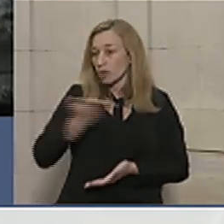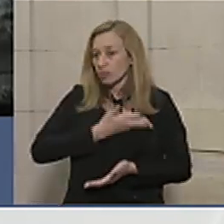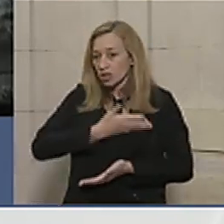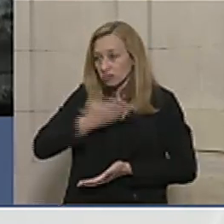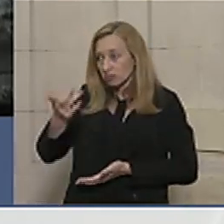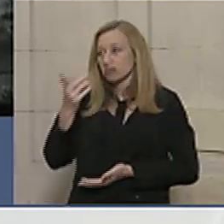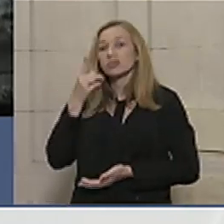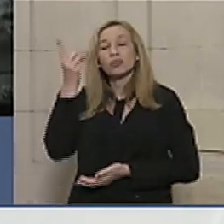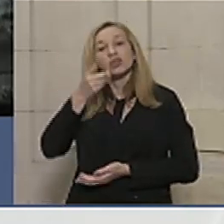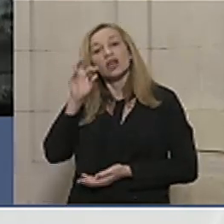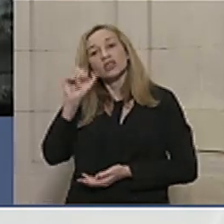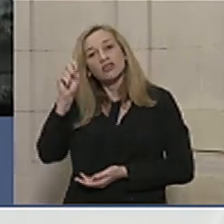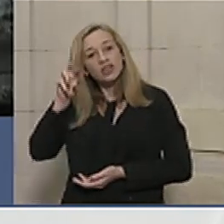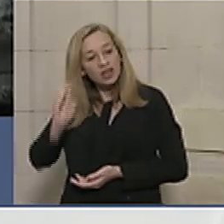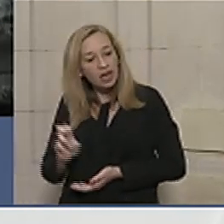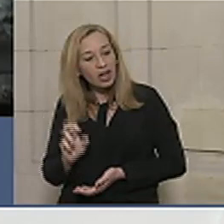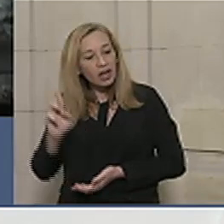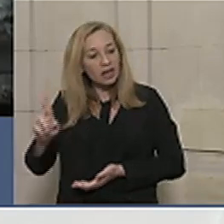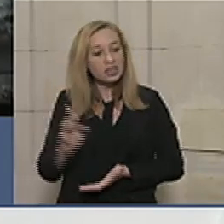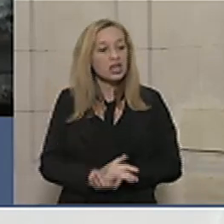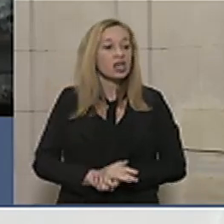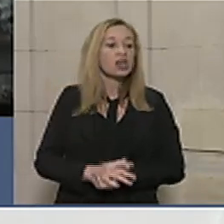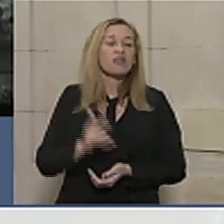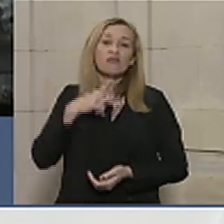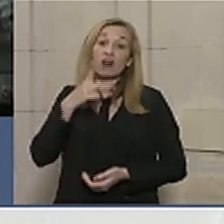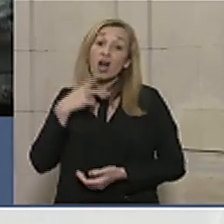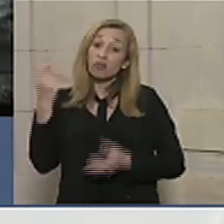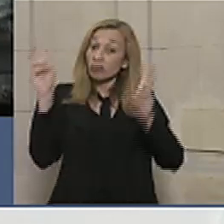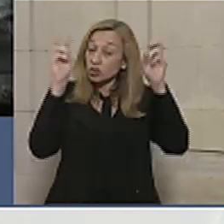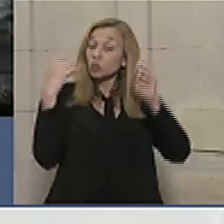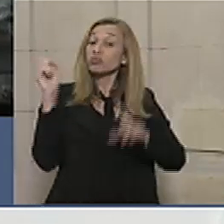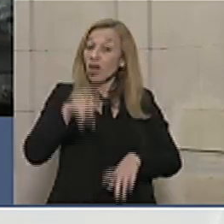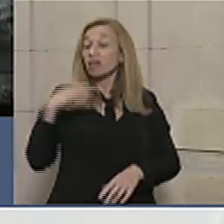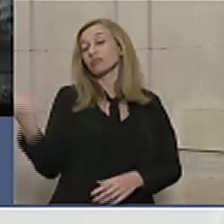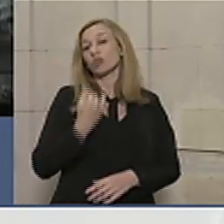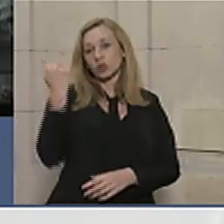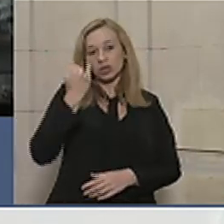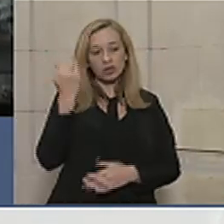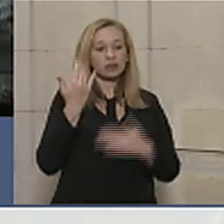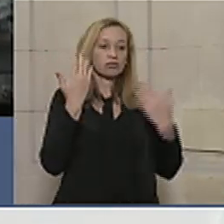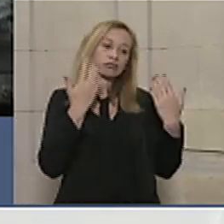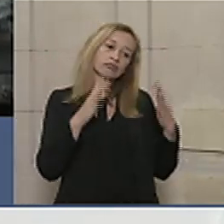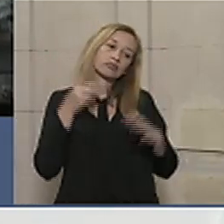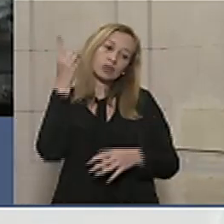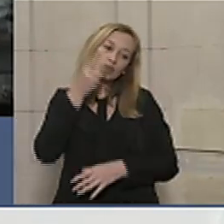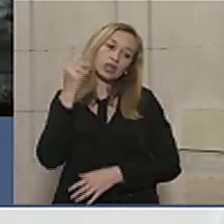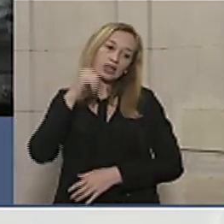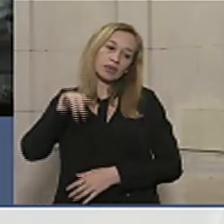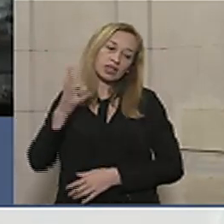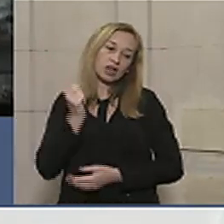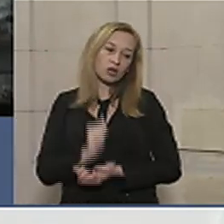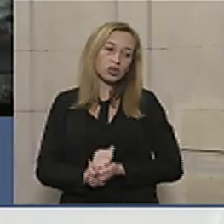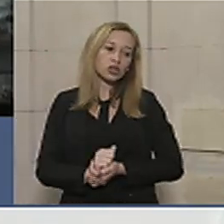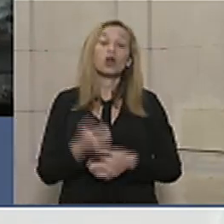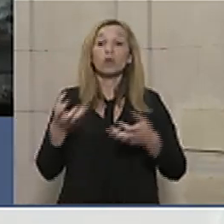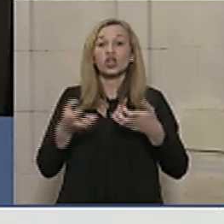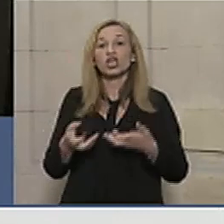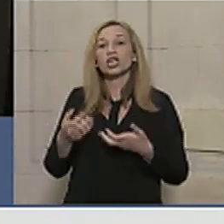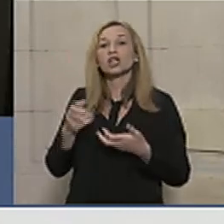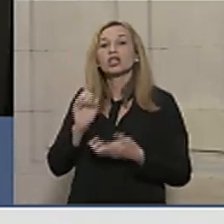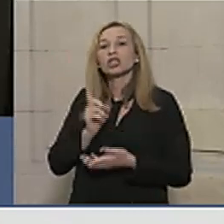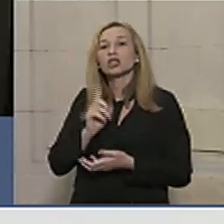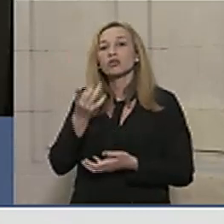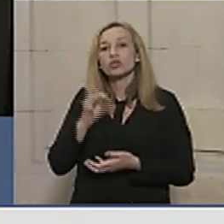Rosenberg Reis, traz nesse momento um assunto de suma importância. Com a palavra, a deputada Marta Rocha. Eu queria não só